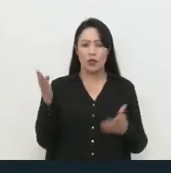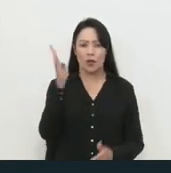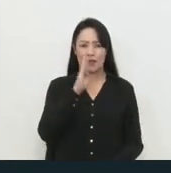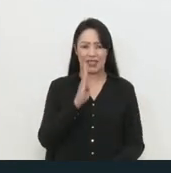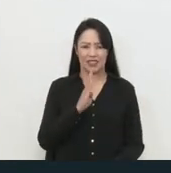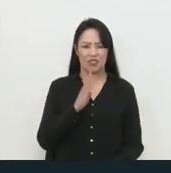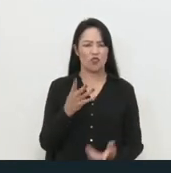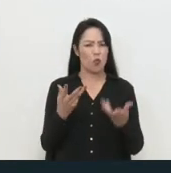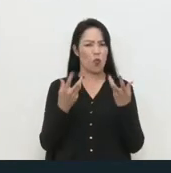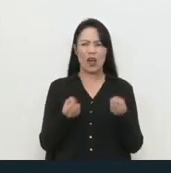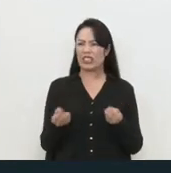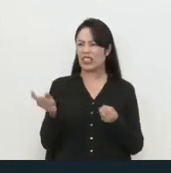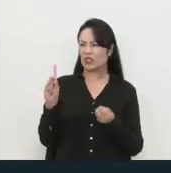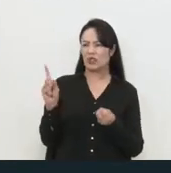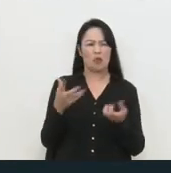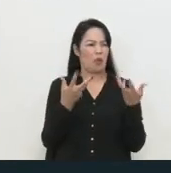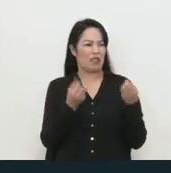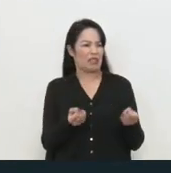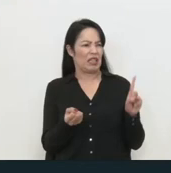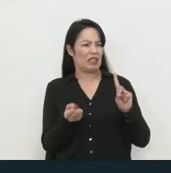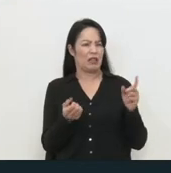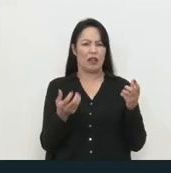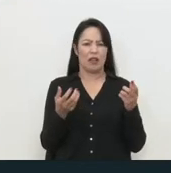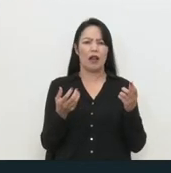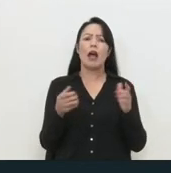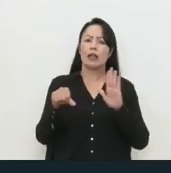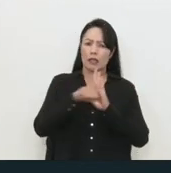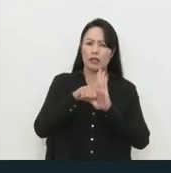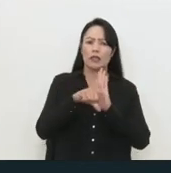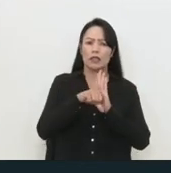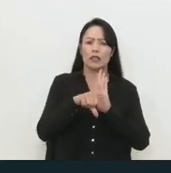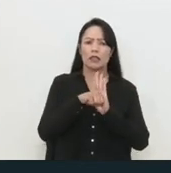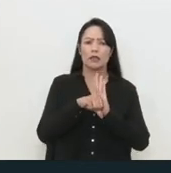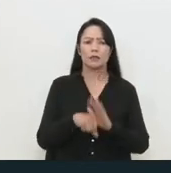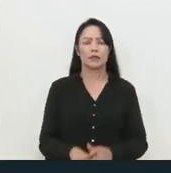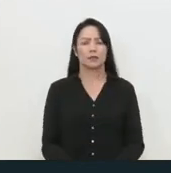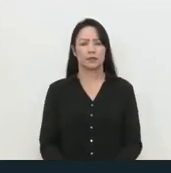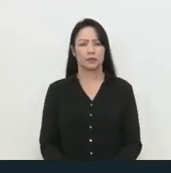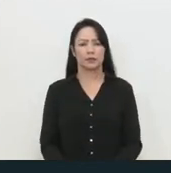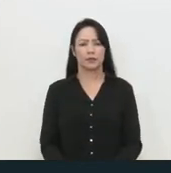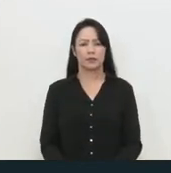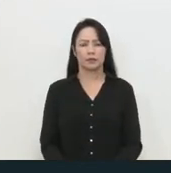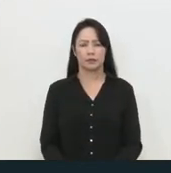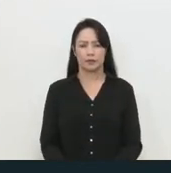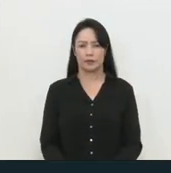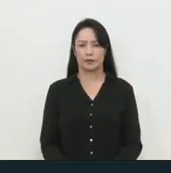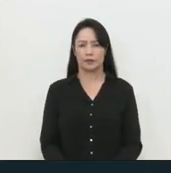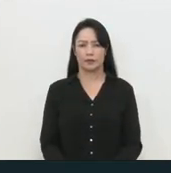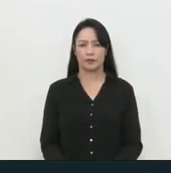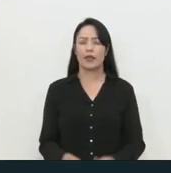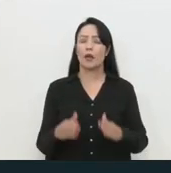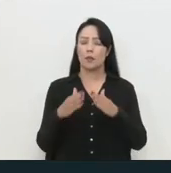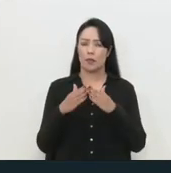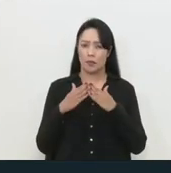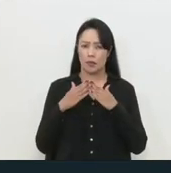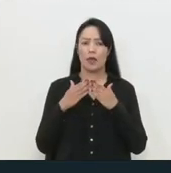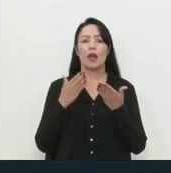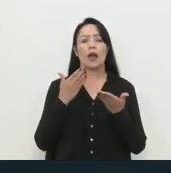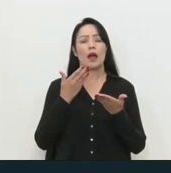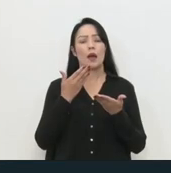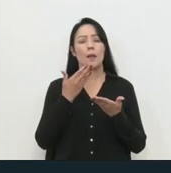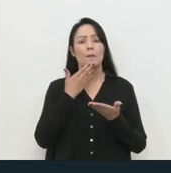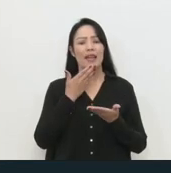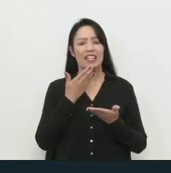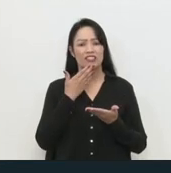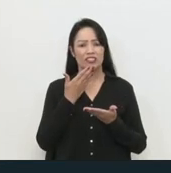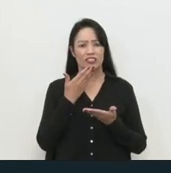crime por isso eu solicito essa transmissão para